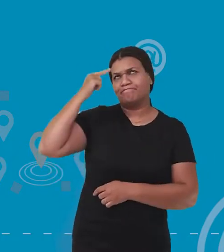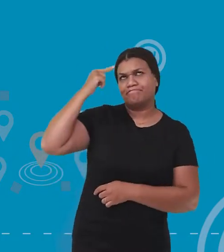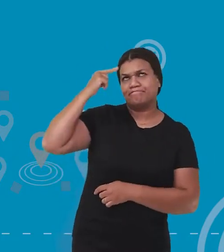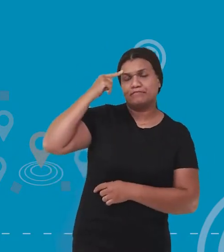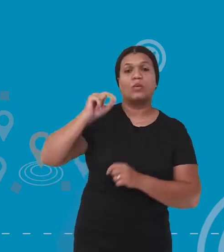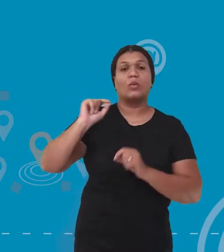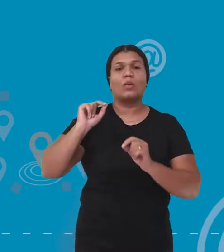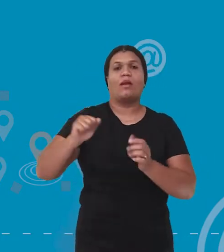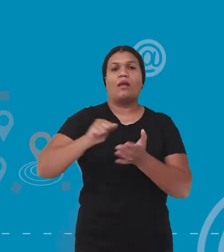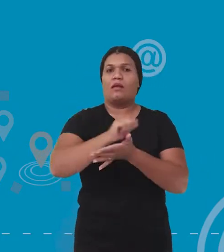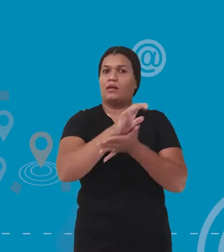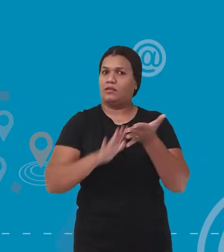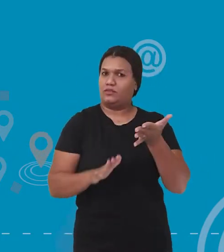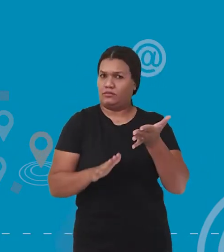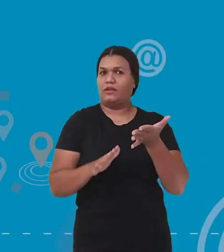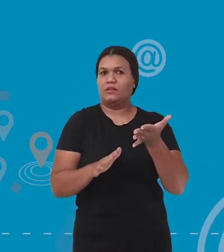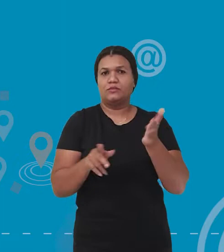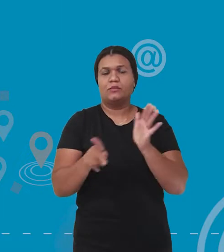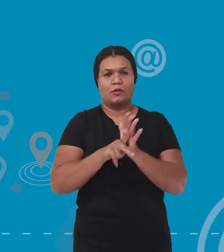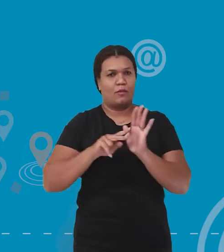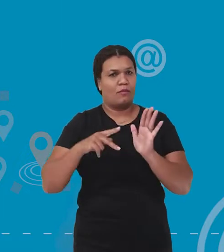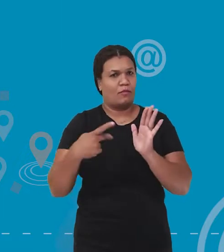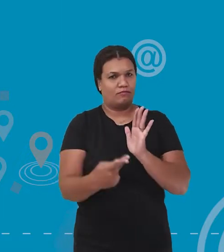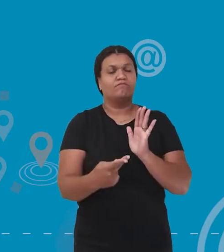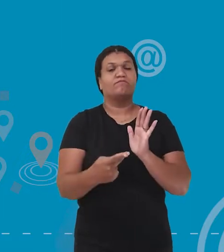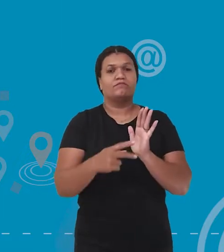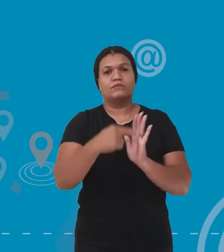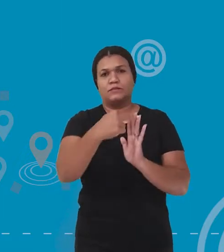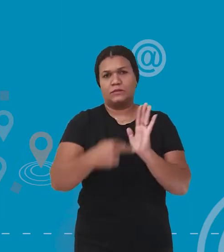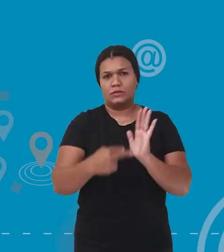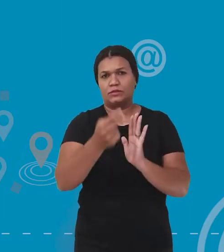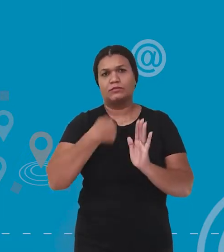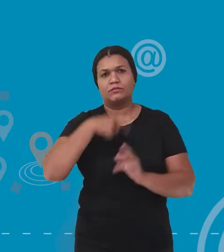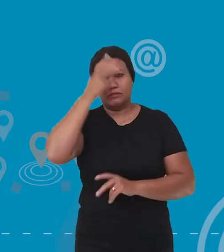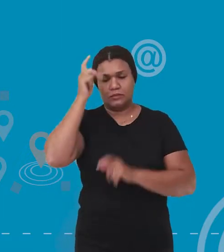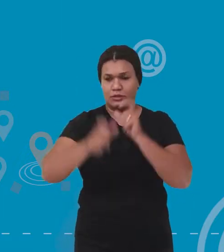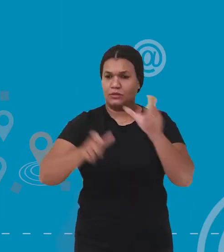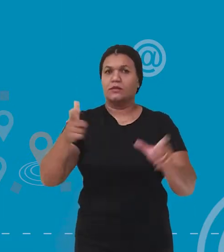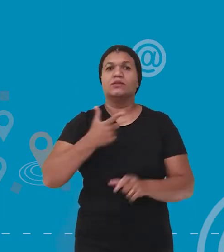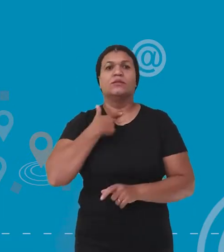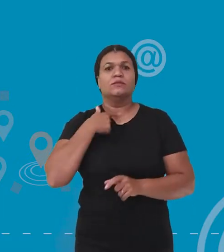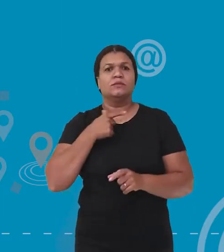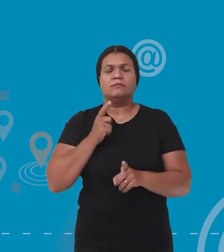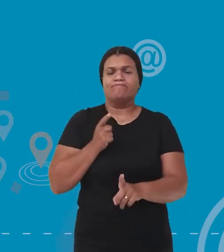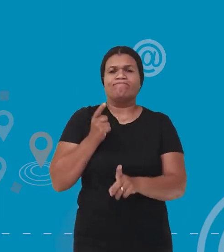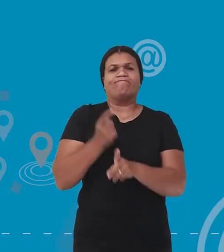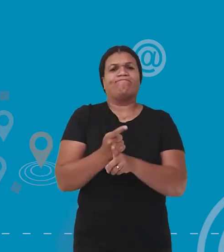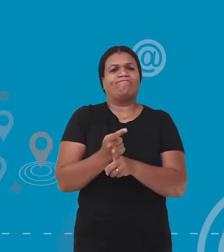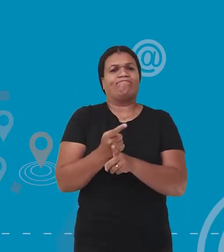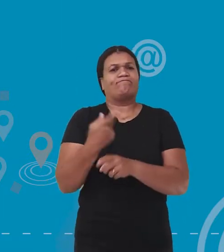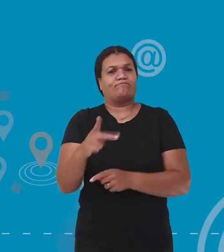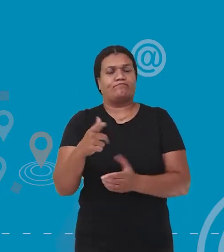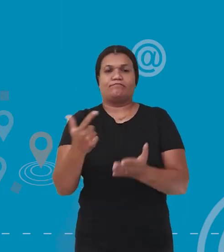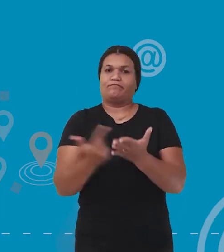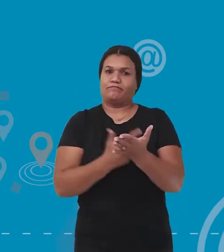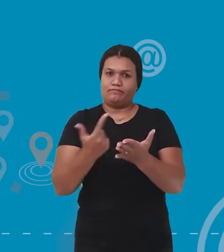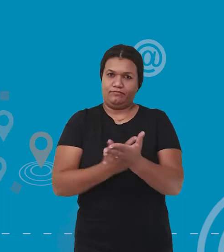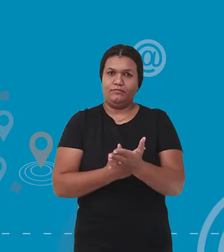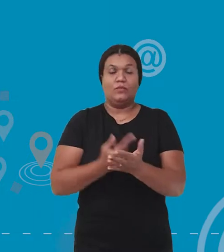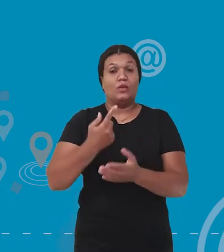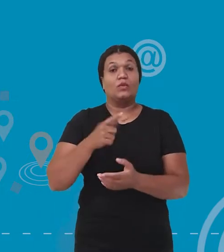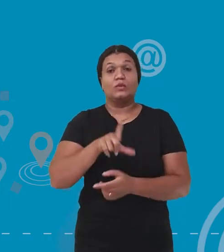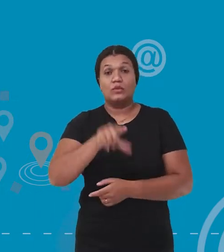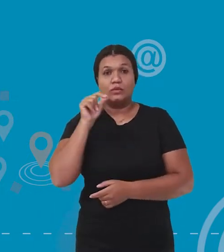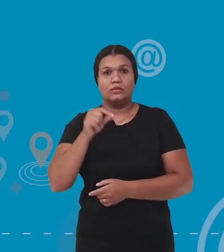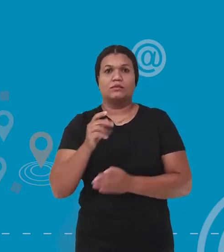de leitura e deixou muita gente com vontade de encontrar o seu livro preferido em uma de nossas